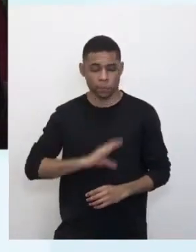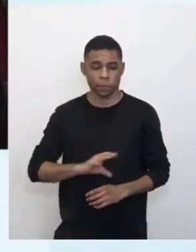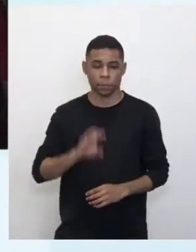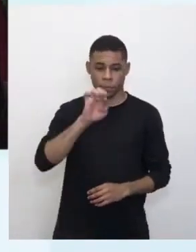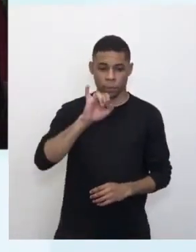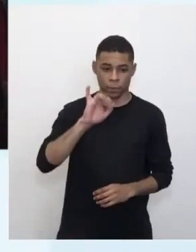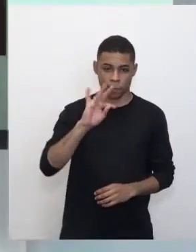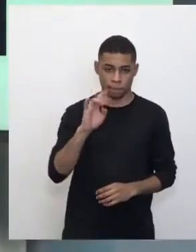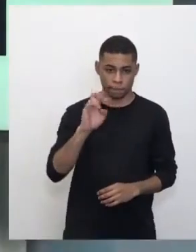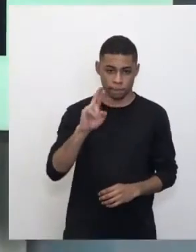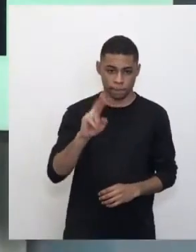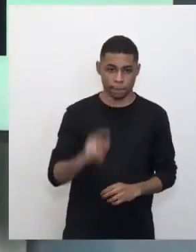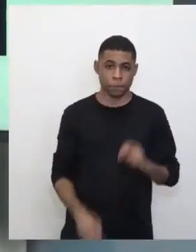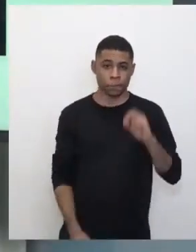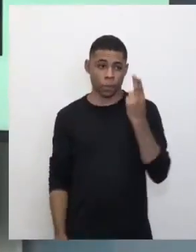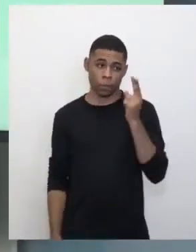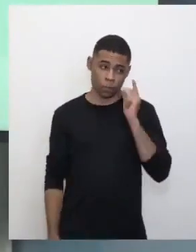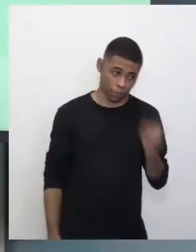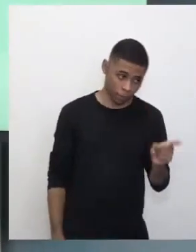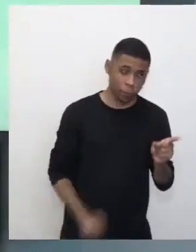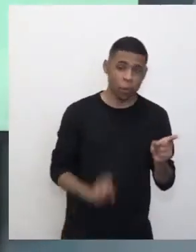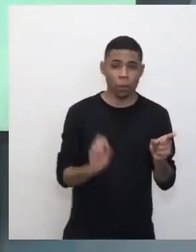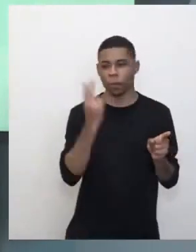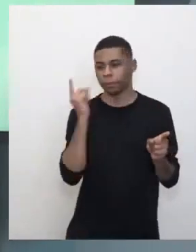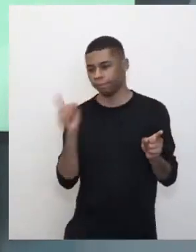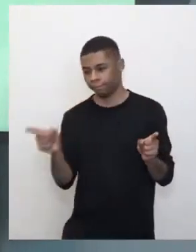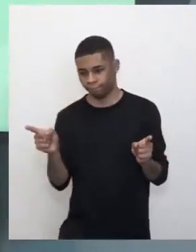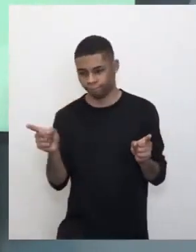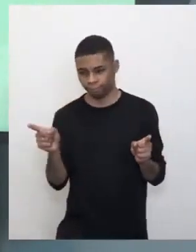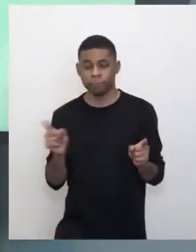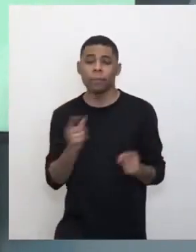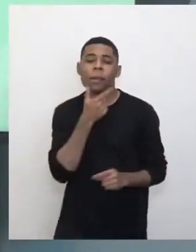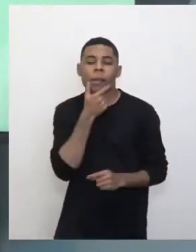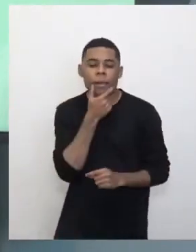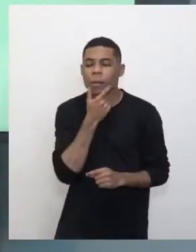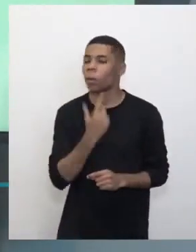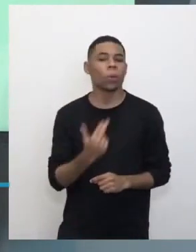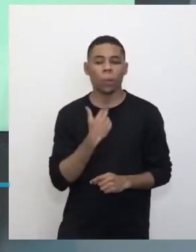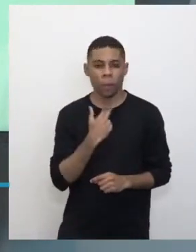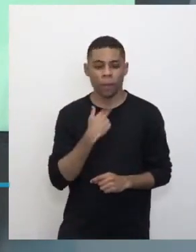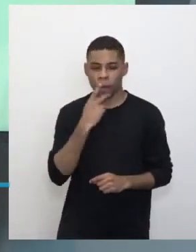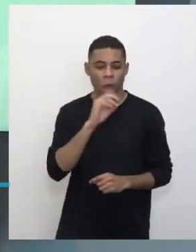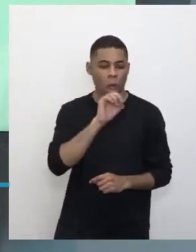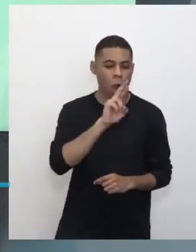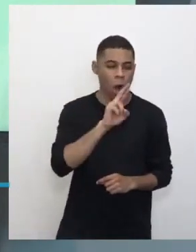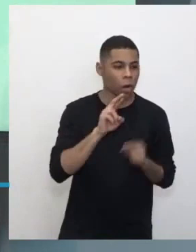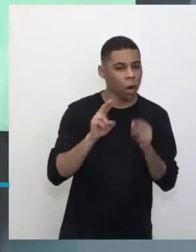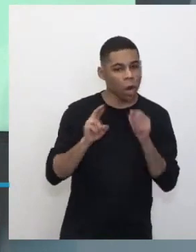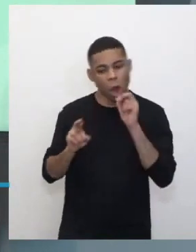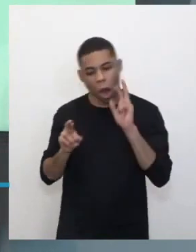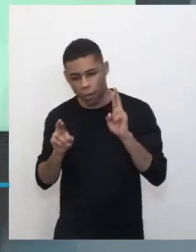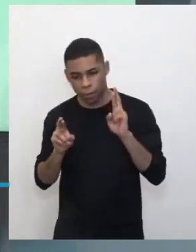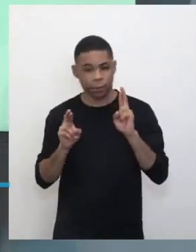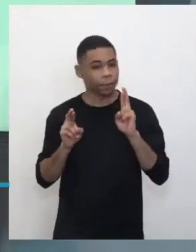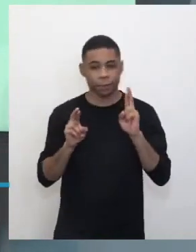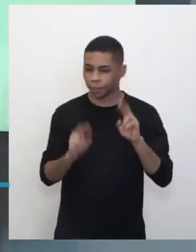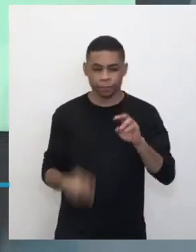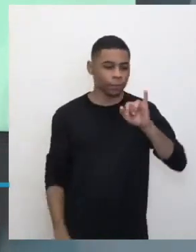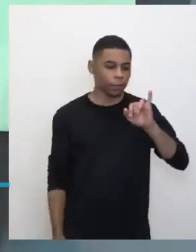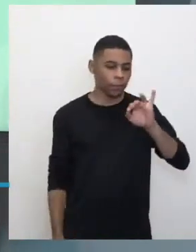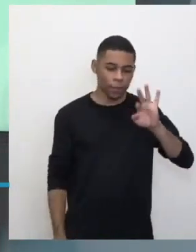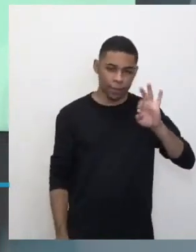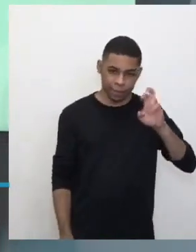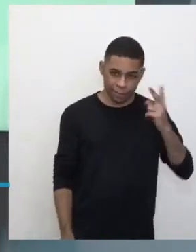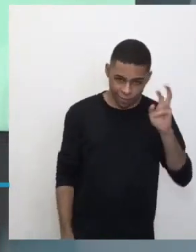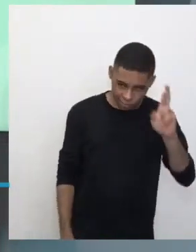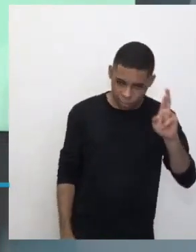fala ou um ou outro. Em inglês, a gente não pode falar or. Eu tenho que usar esses marcadores